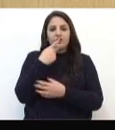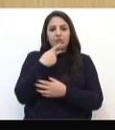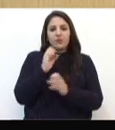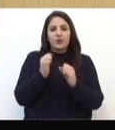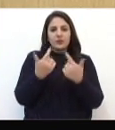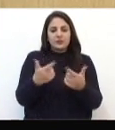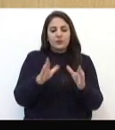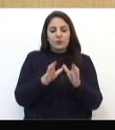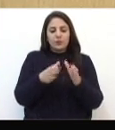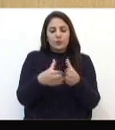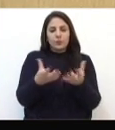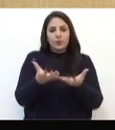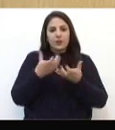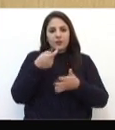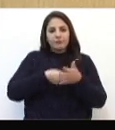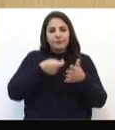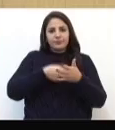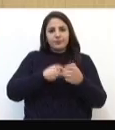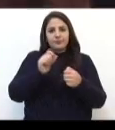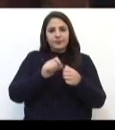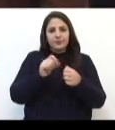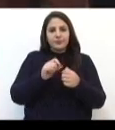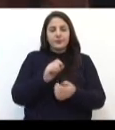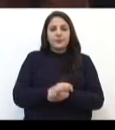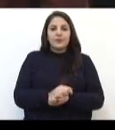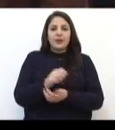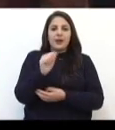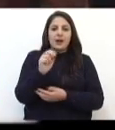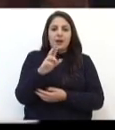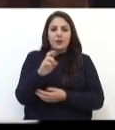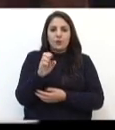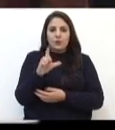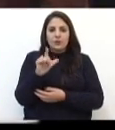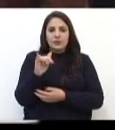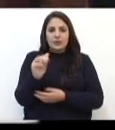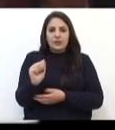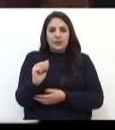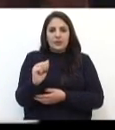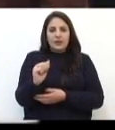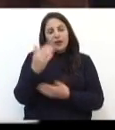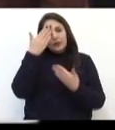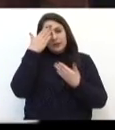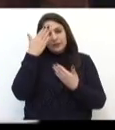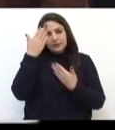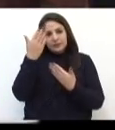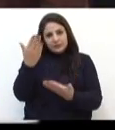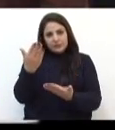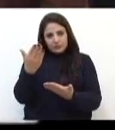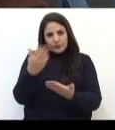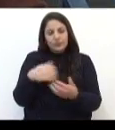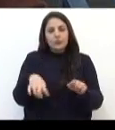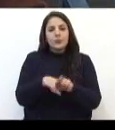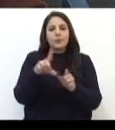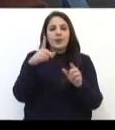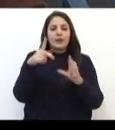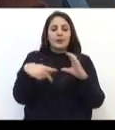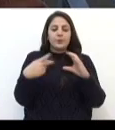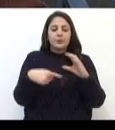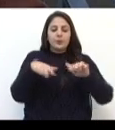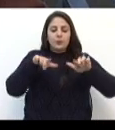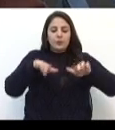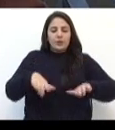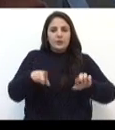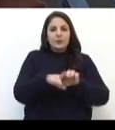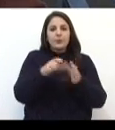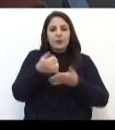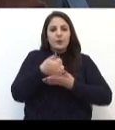destacou ações que o grupo pretende adotar. A Lori Castilhos iniciou o discurso agradecendo o Legislativo pelo espaço